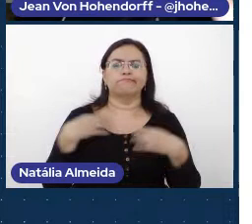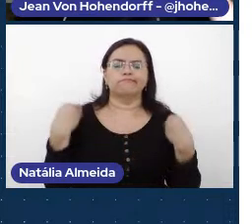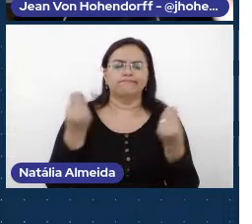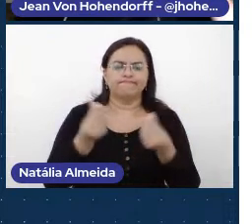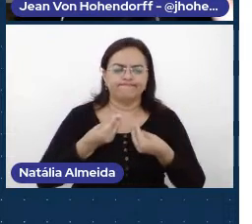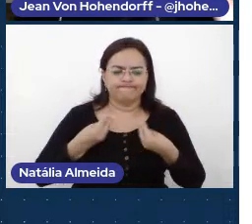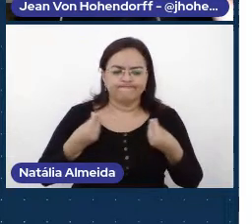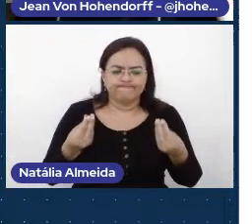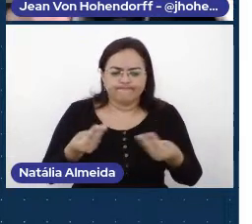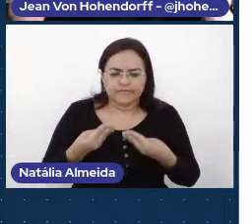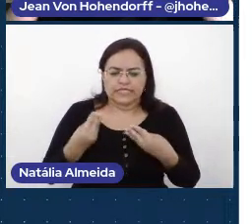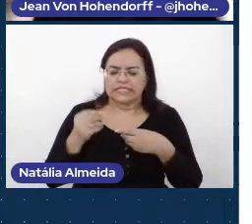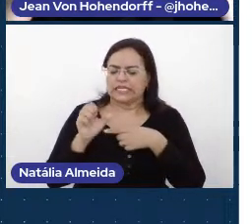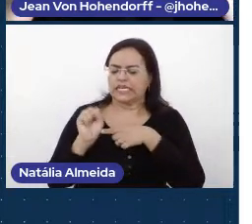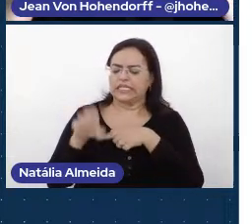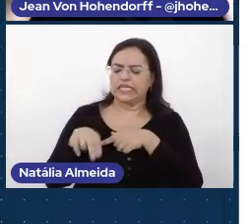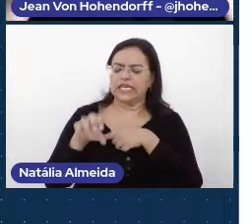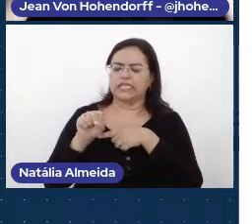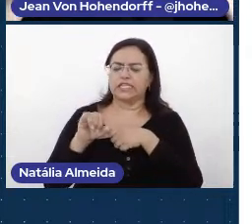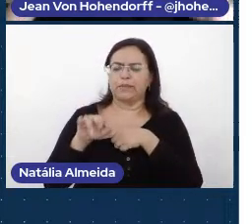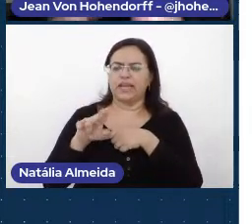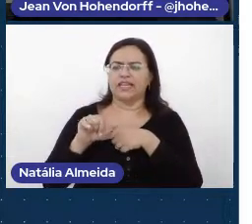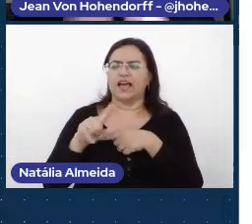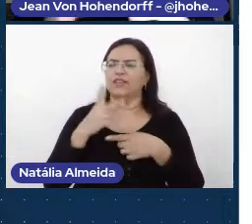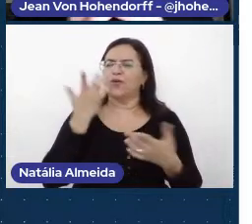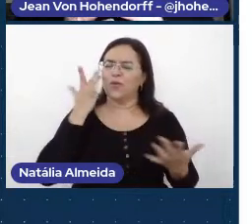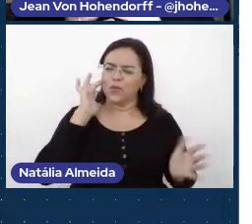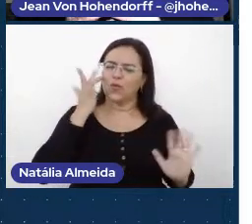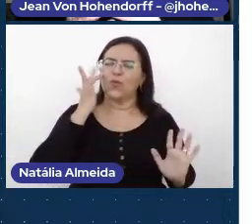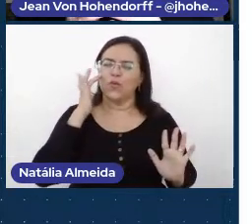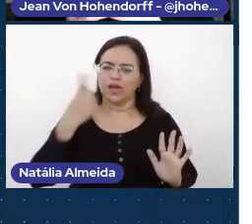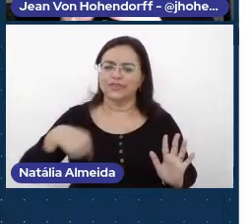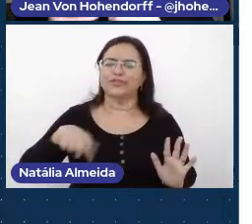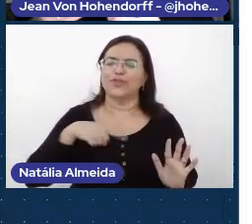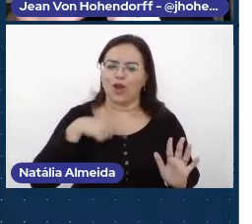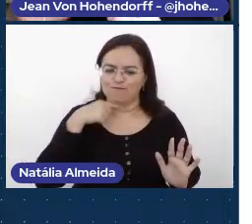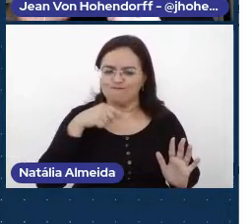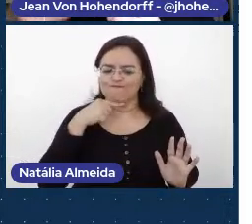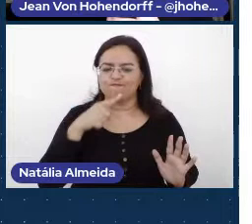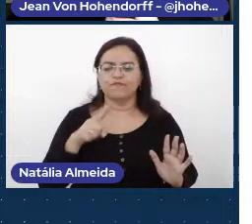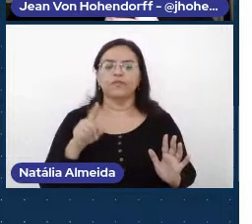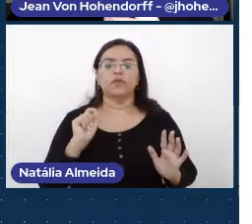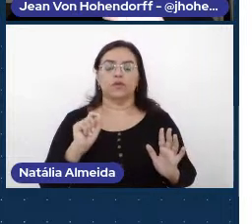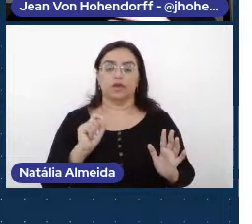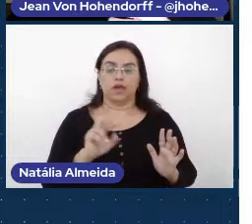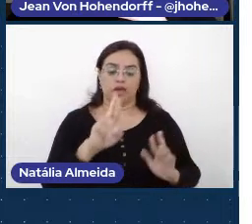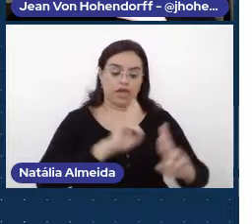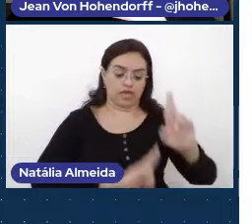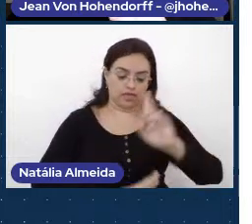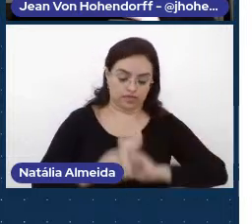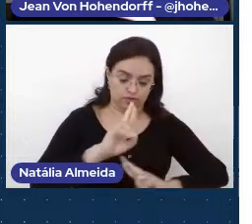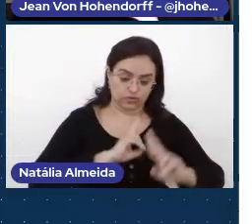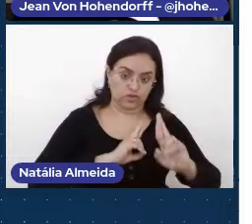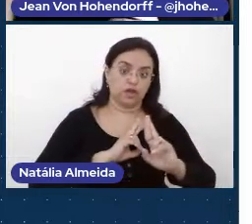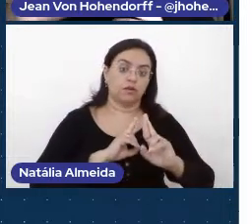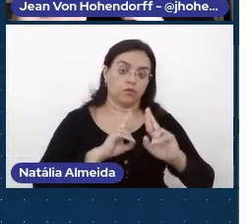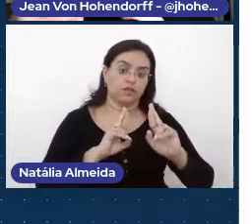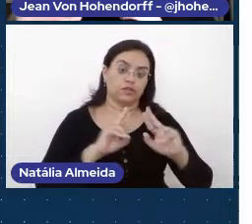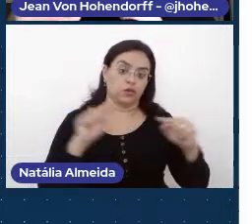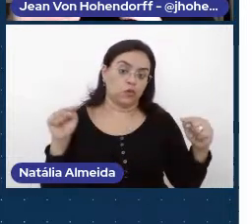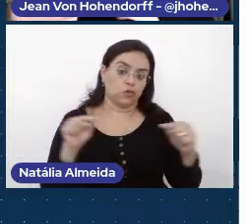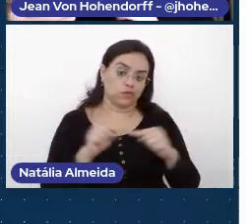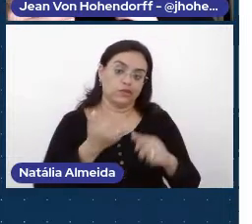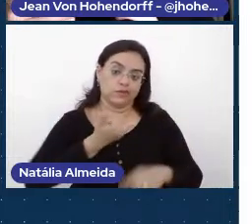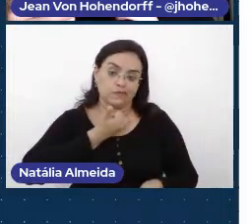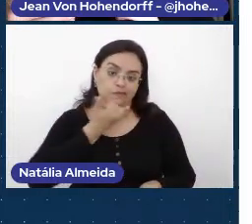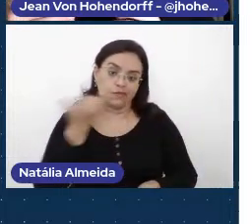que eu acho que a gente peca muito e não faz, que é conseguir pegar os nossos resultados, isso tem a ver com a validade social